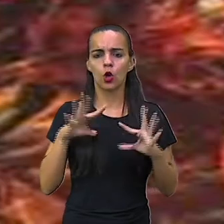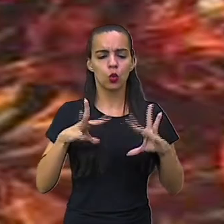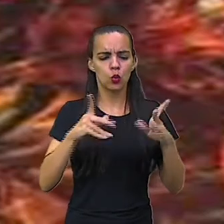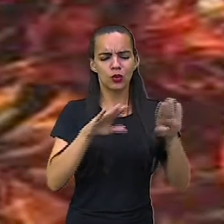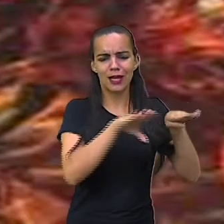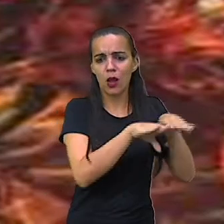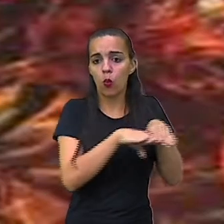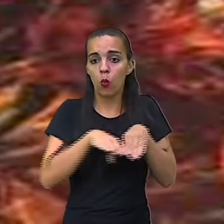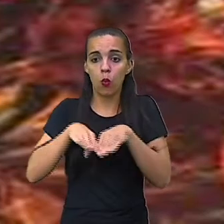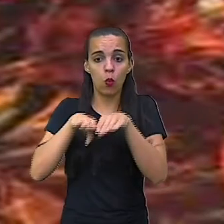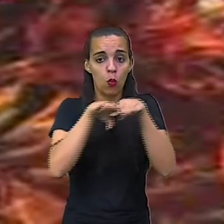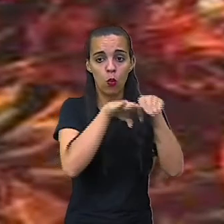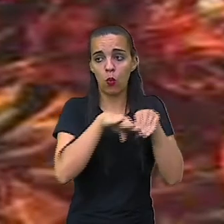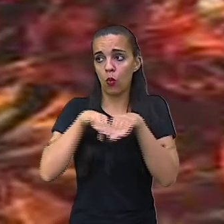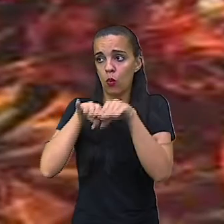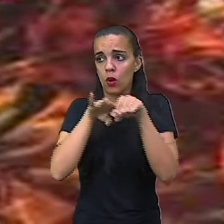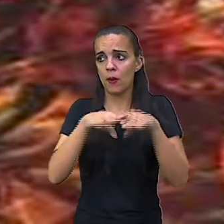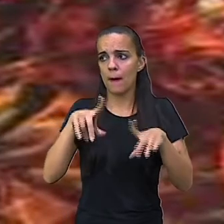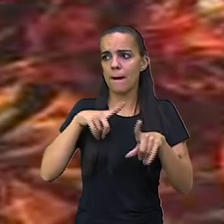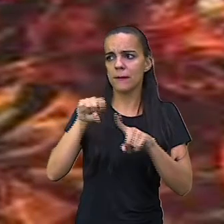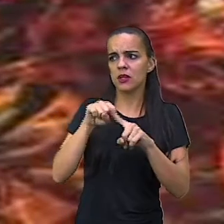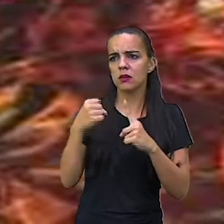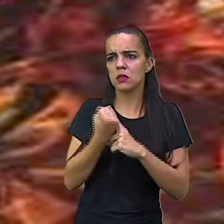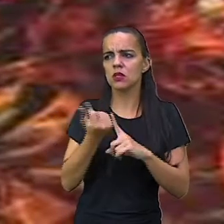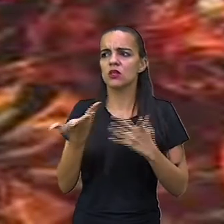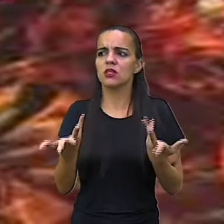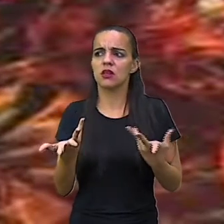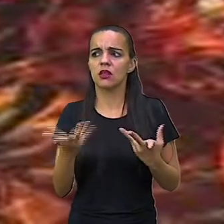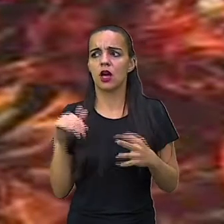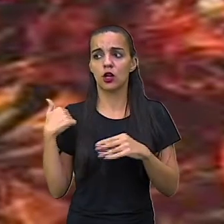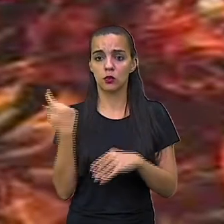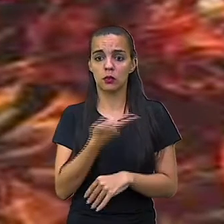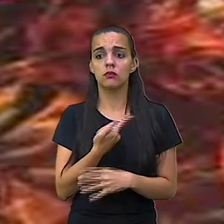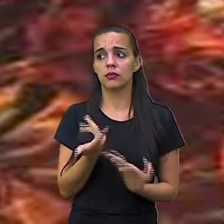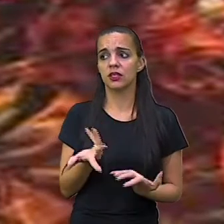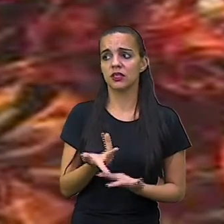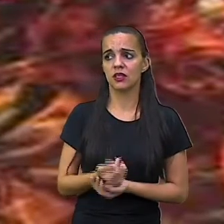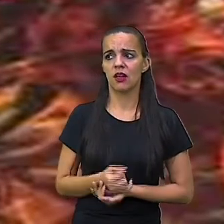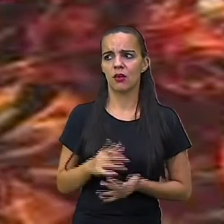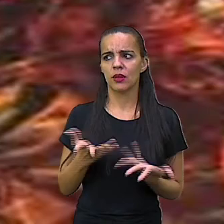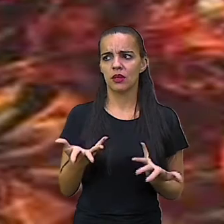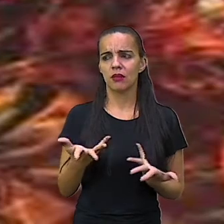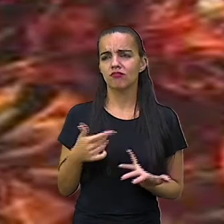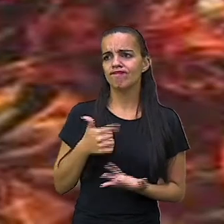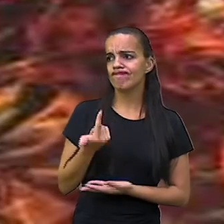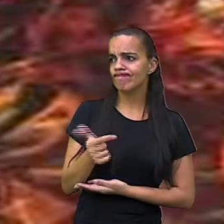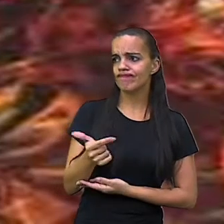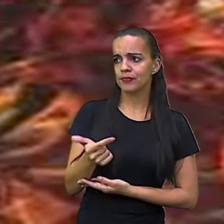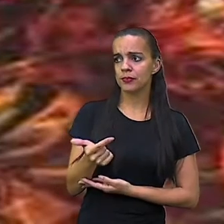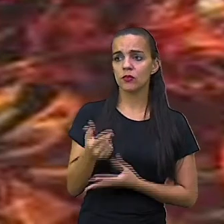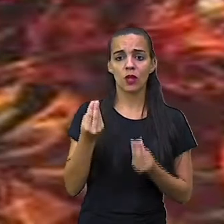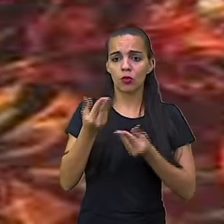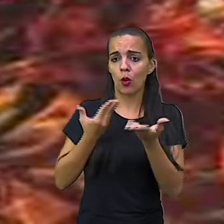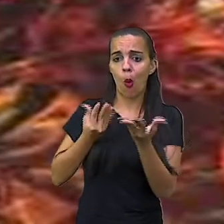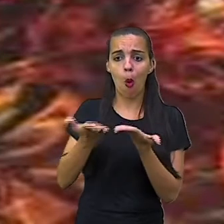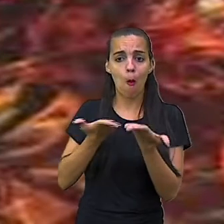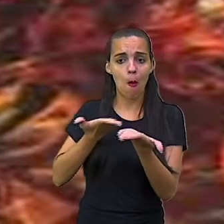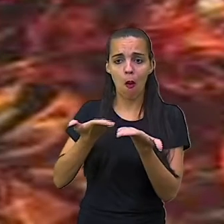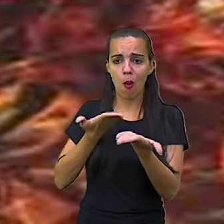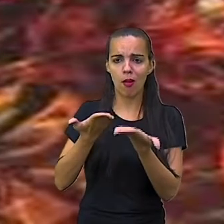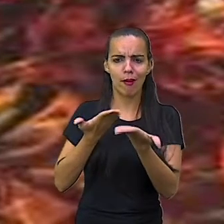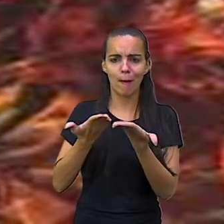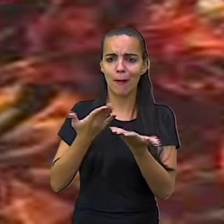fundamental para a nossa sociedade, para nós. Então, isso aí não tem comparativo